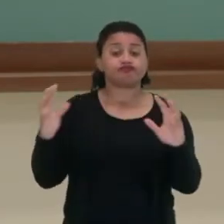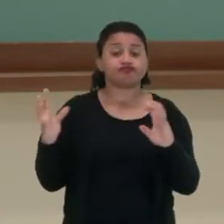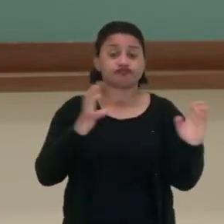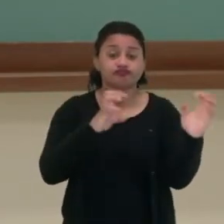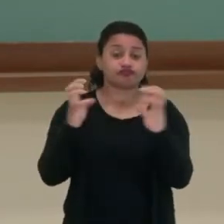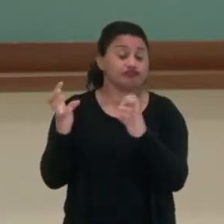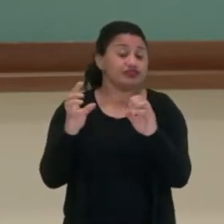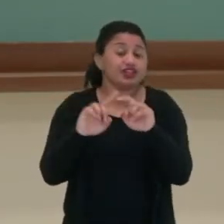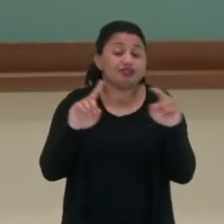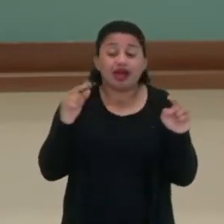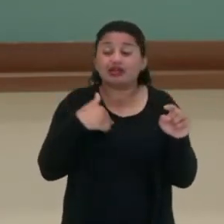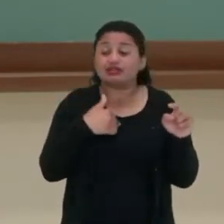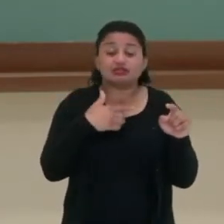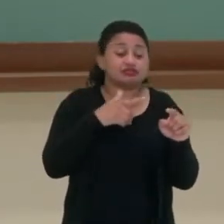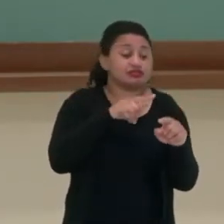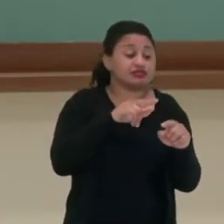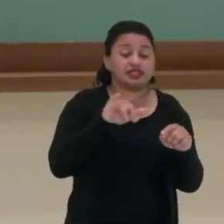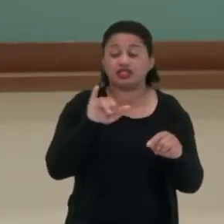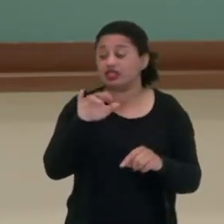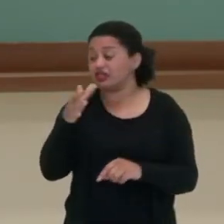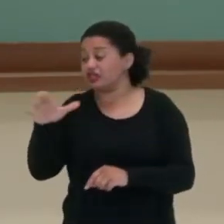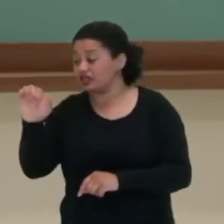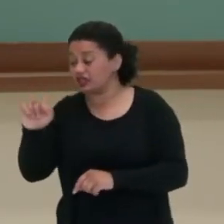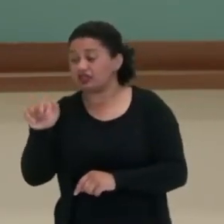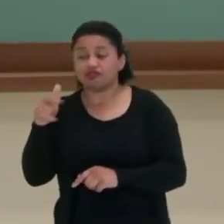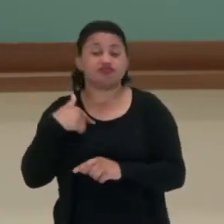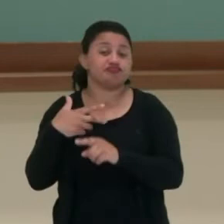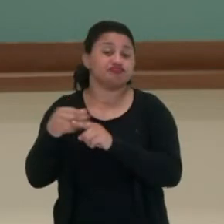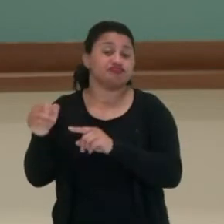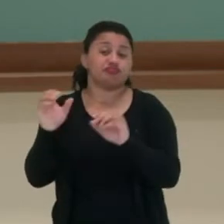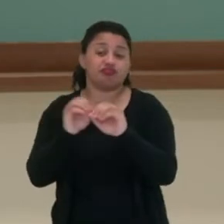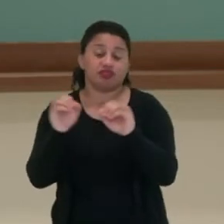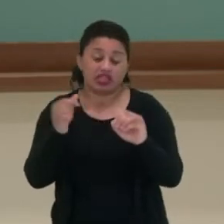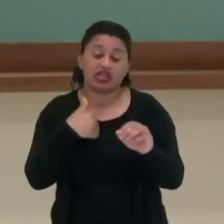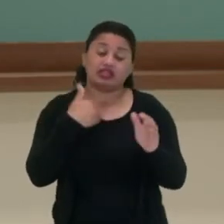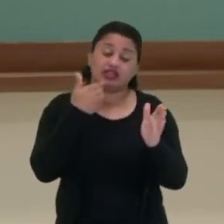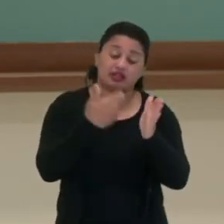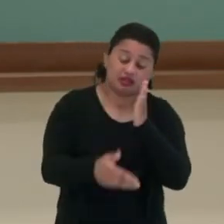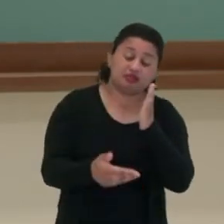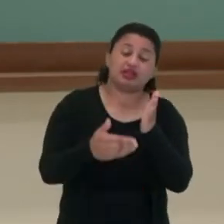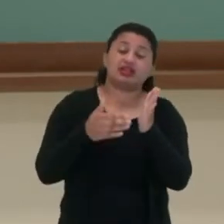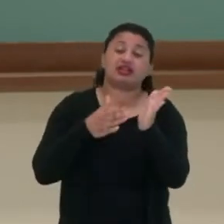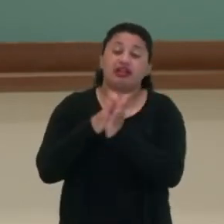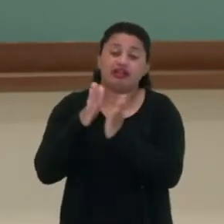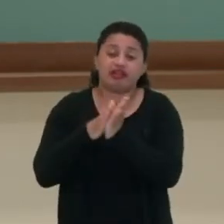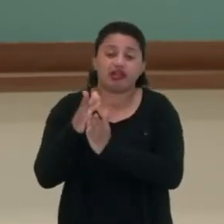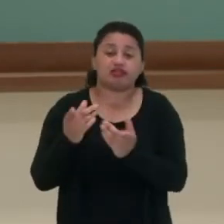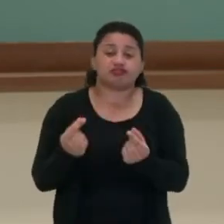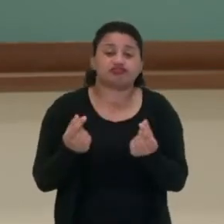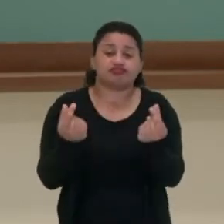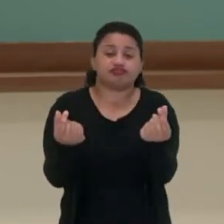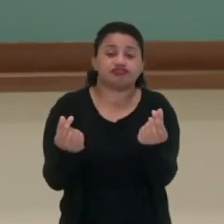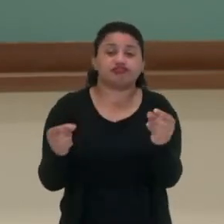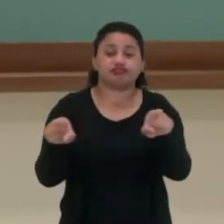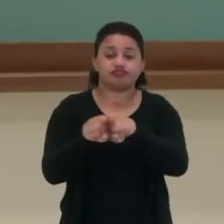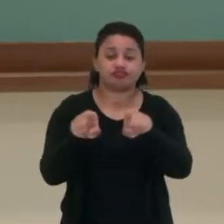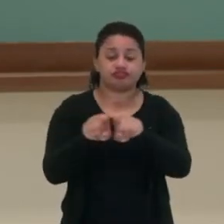em ganhos para o Irã, resultando em perdas, em gastos de dinheiro e uma série de outros